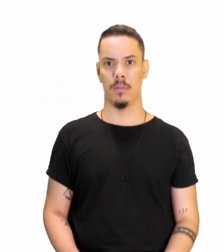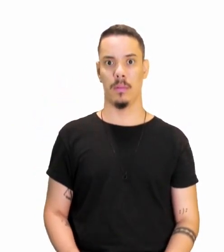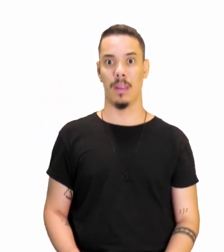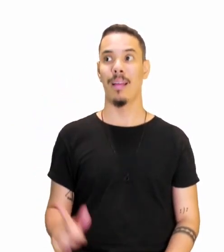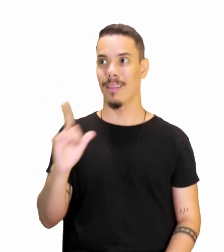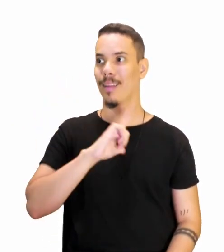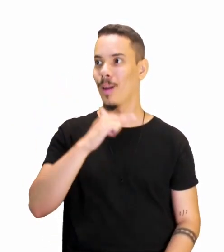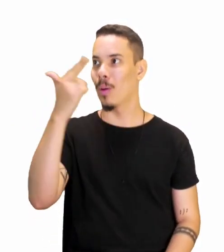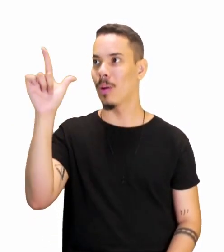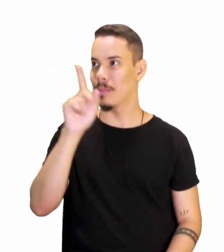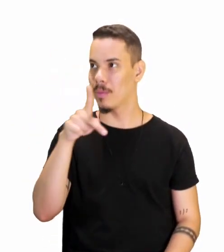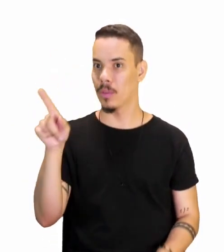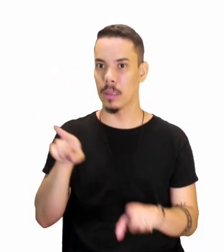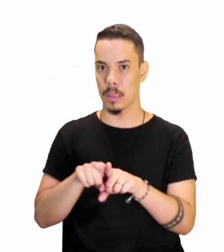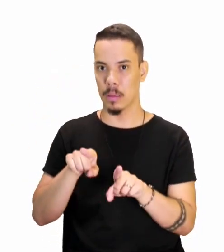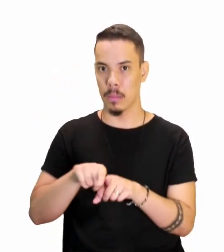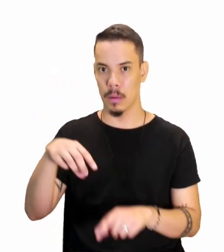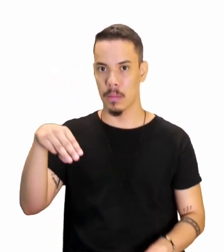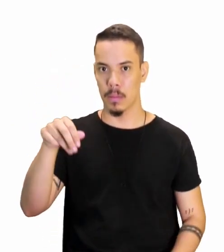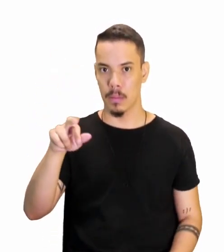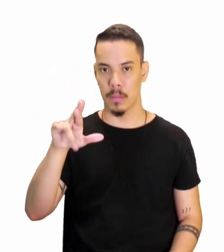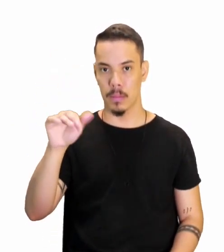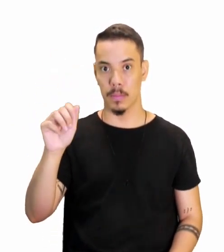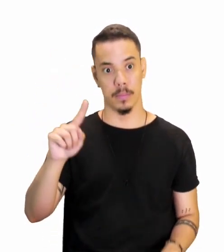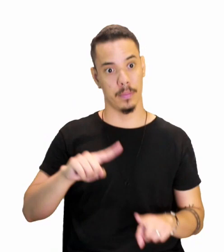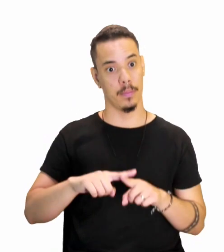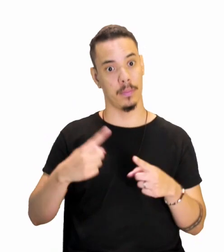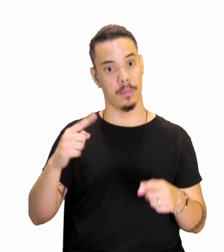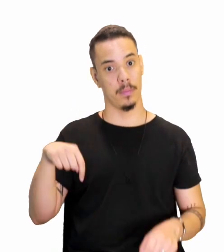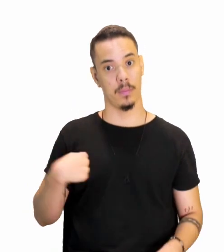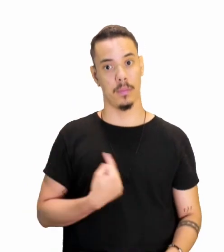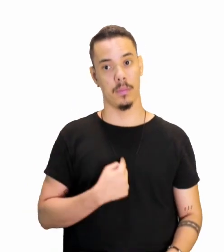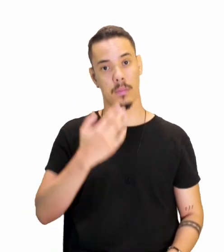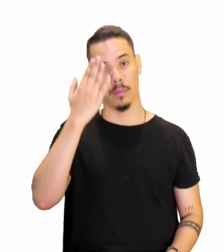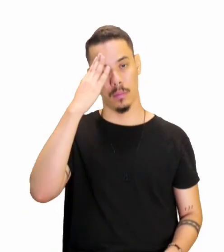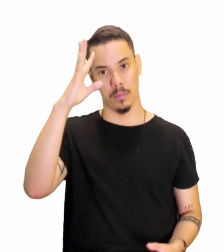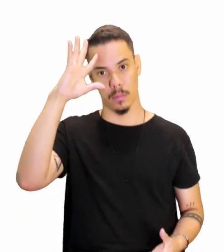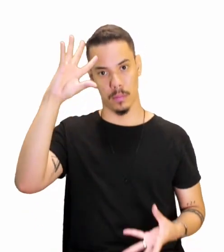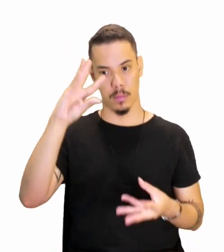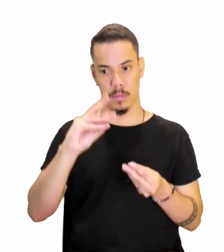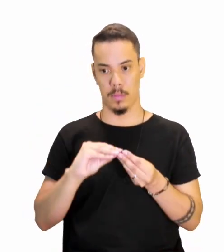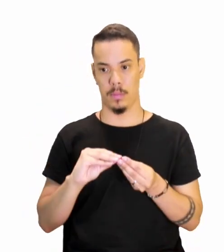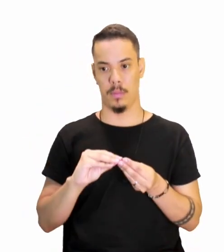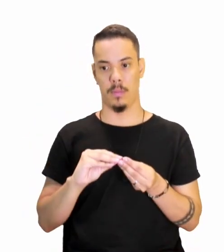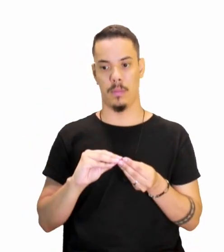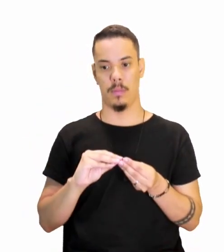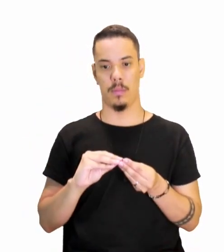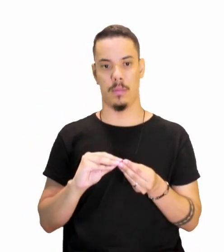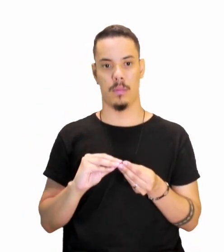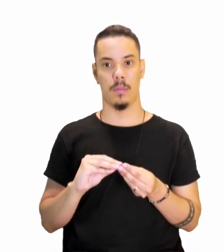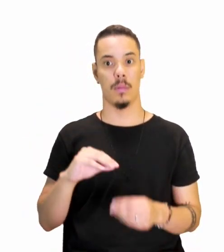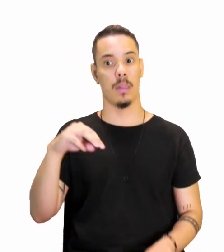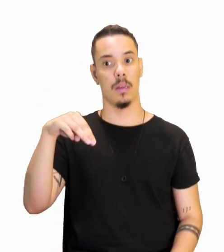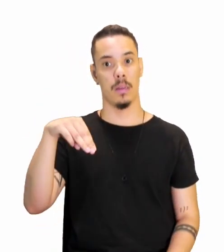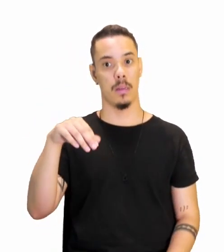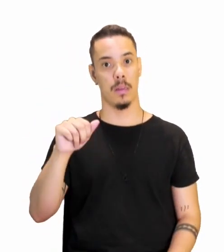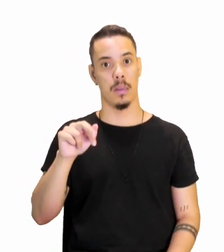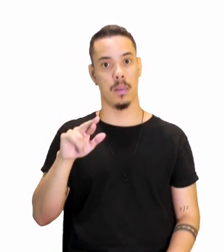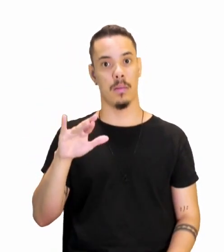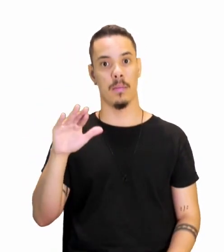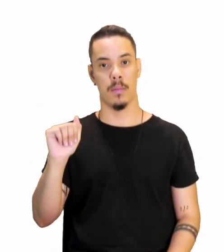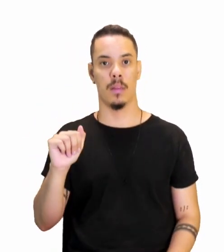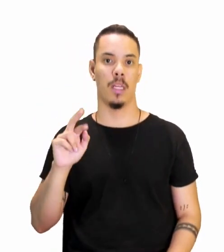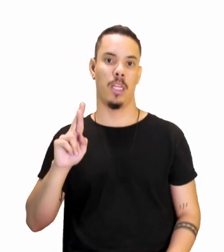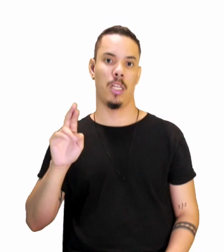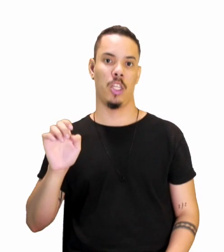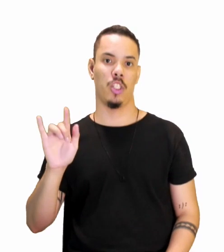outra professora que tem o nome de Márcia, mas aí você vai olhar, analisar por outro ângulo. Tem a Márcia